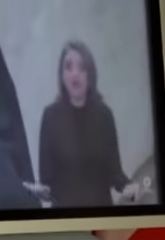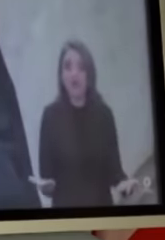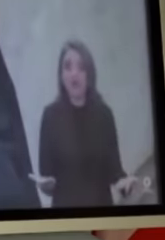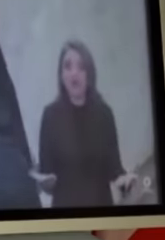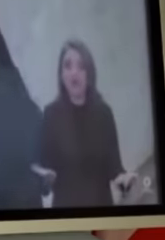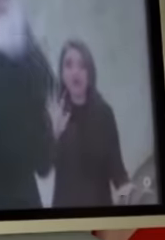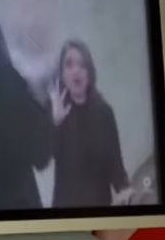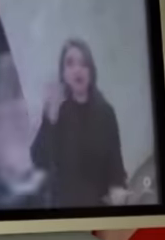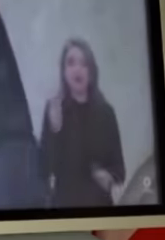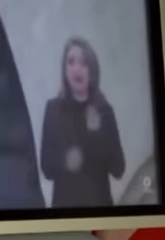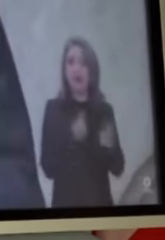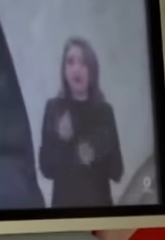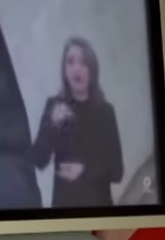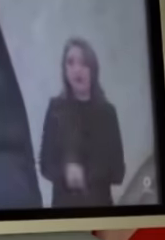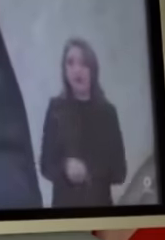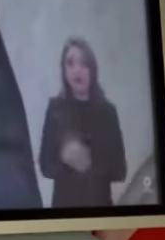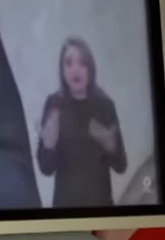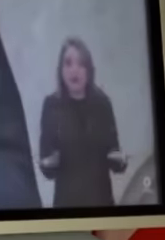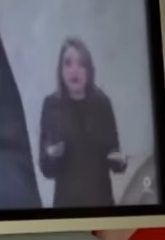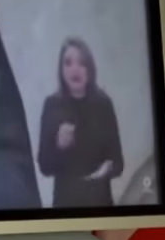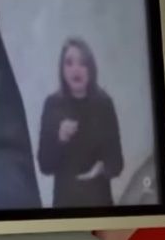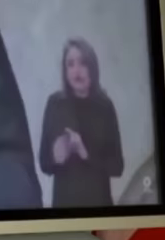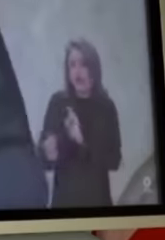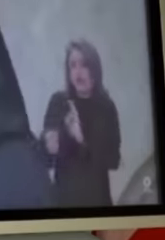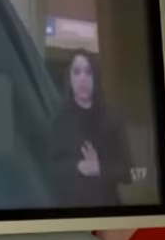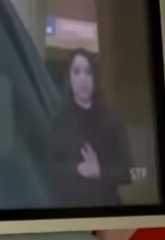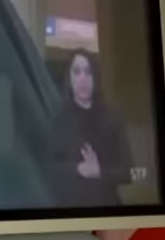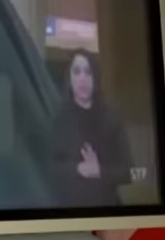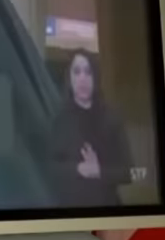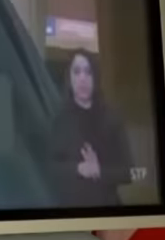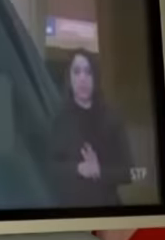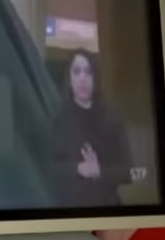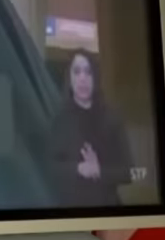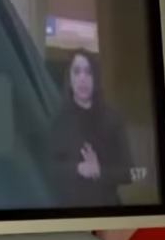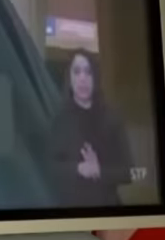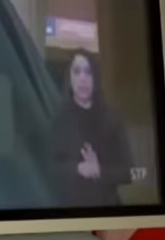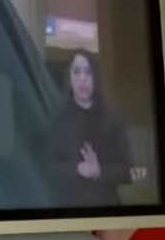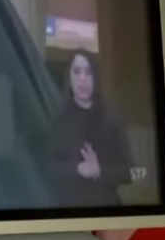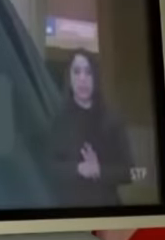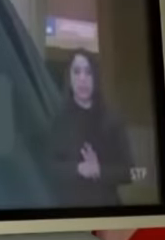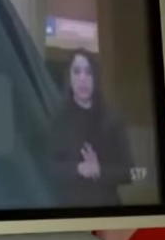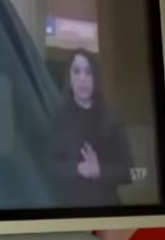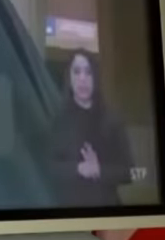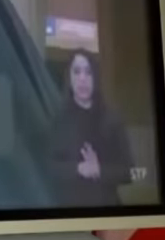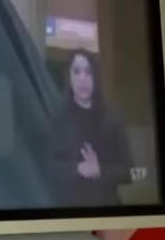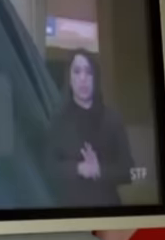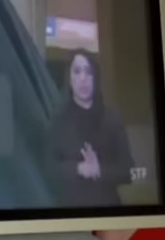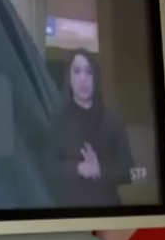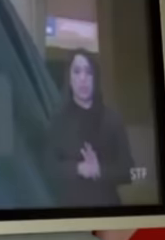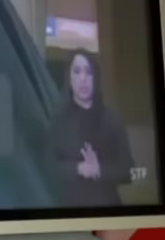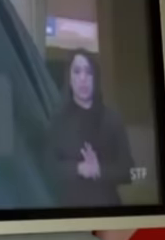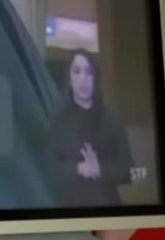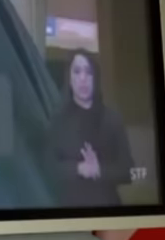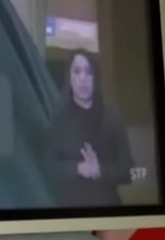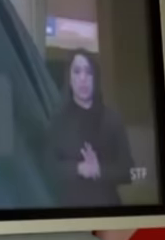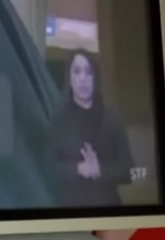decidido aqui, se é ilícito penal ou se é ilícito administrativo. É isso que aconteceu. Então, não é liberação das drogas, mas é